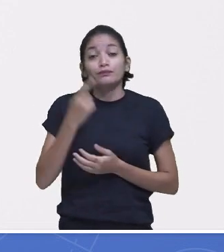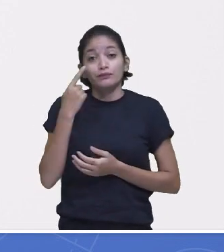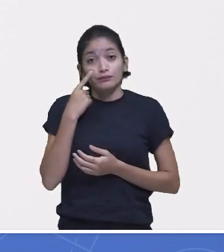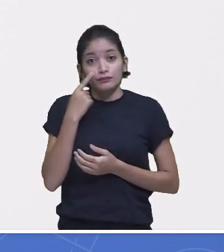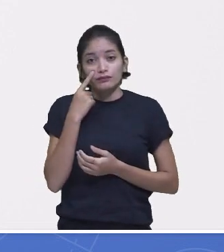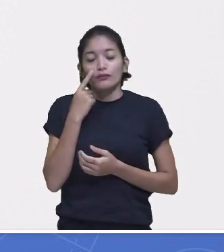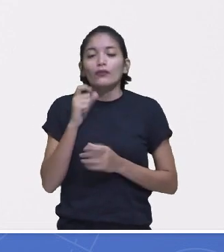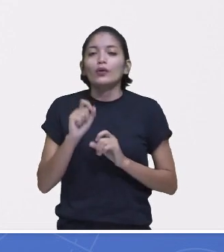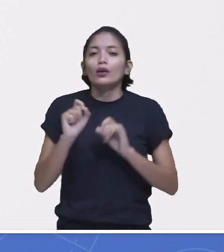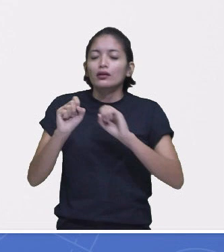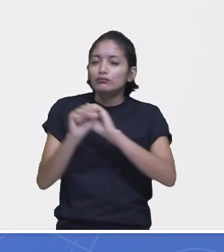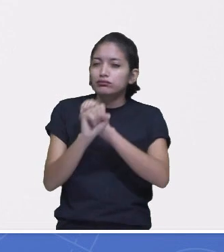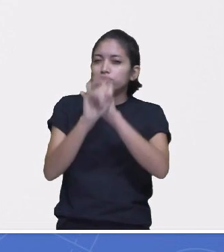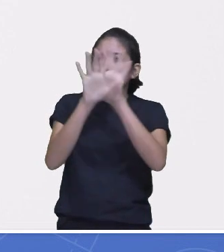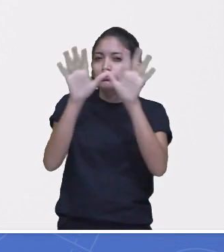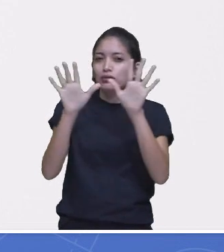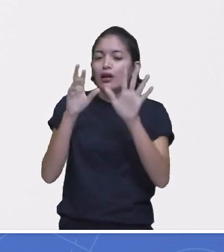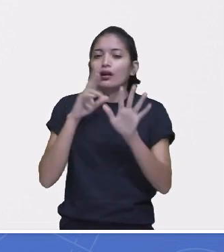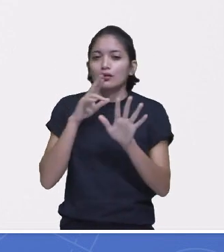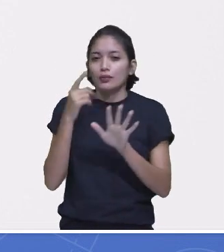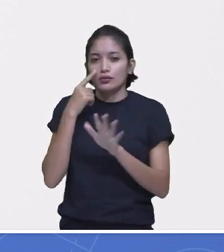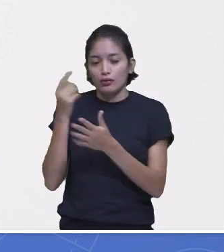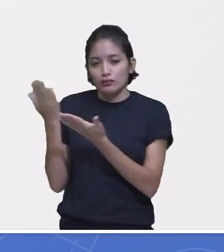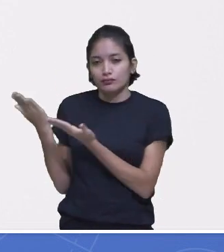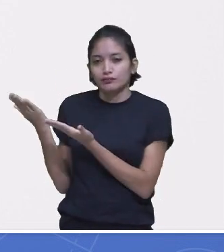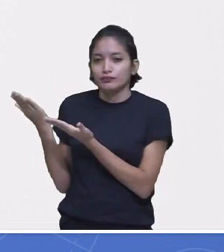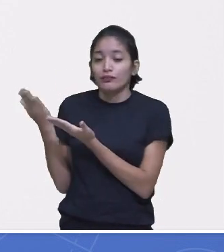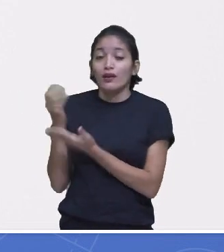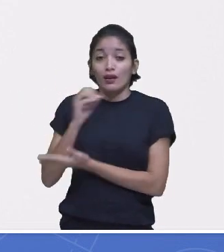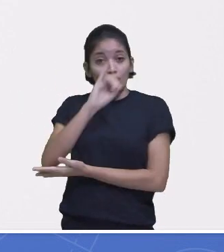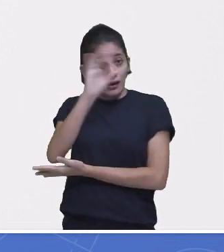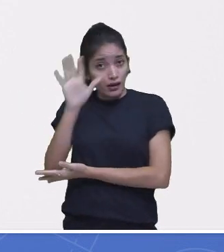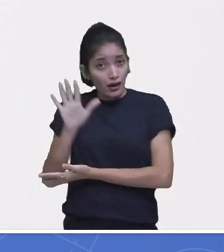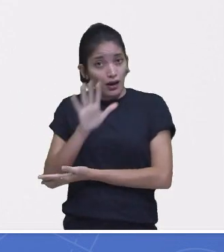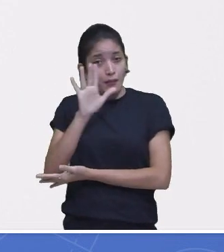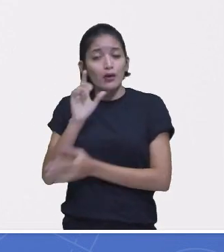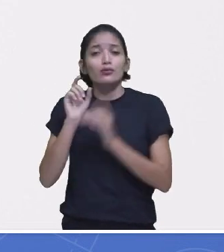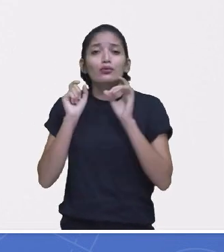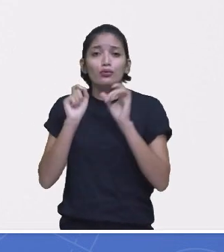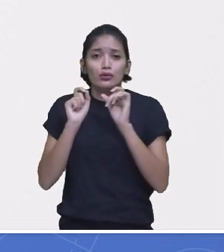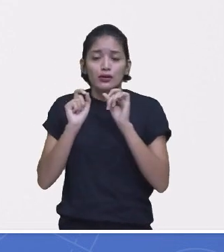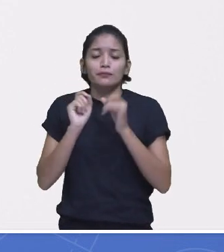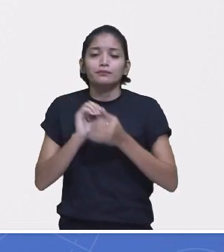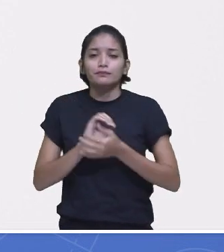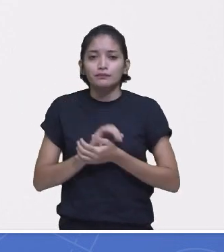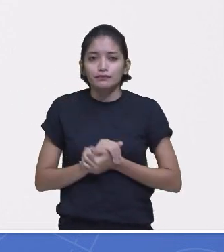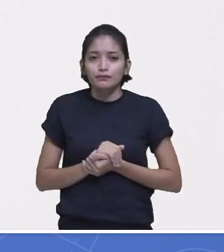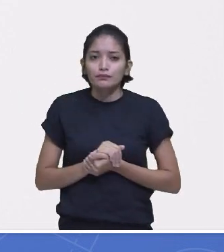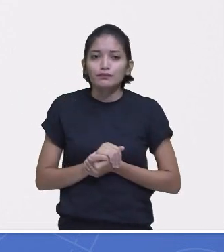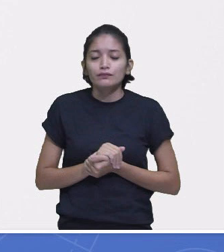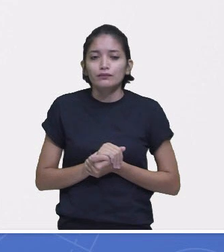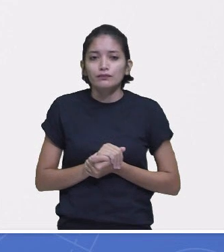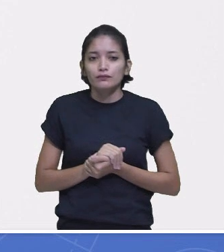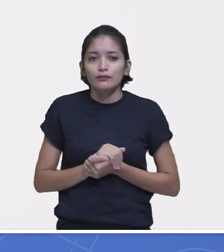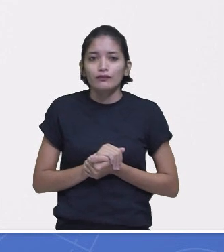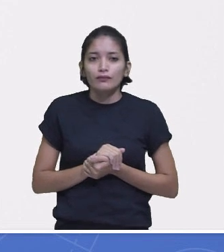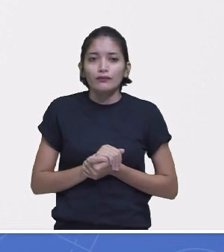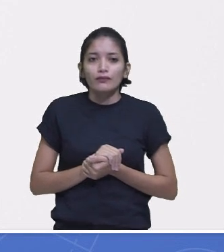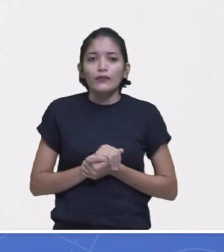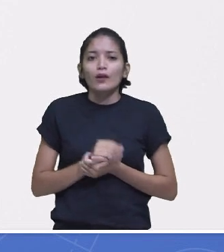maior esclarecimento dessa resposta, uma imagem onde a gente observa o quê? A gente observa aqui